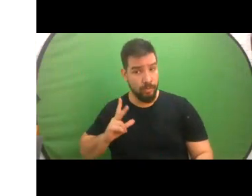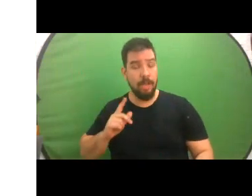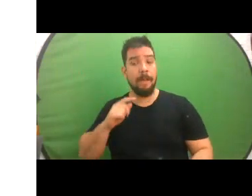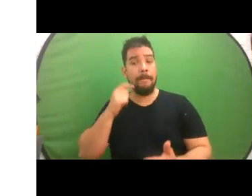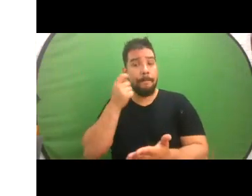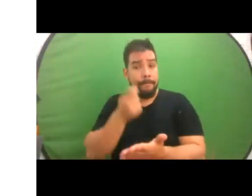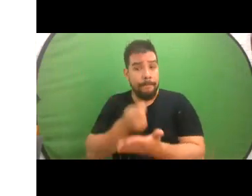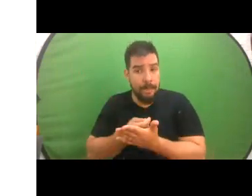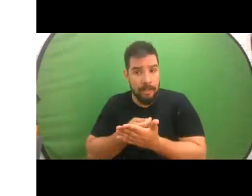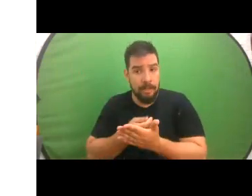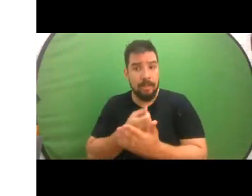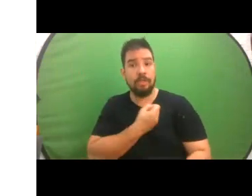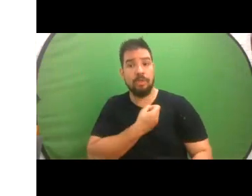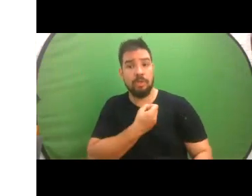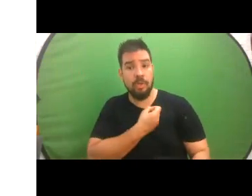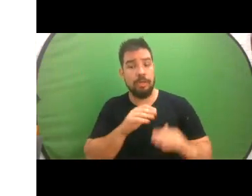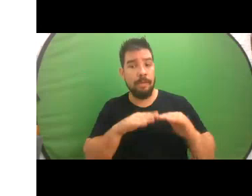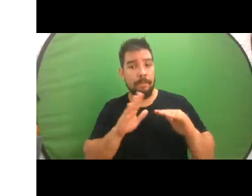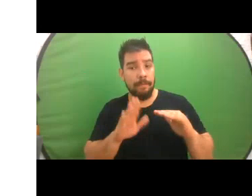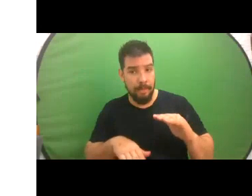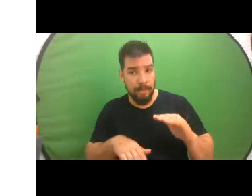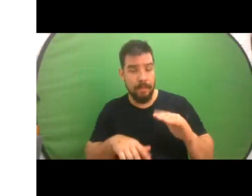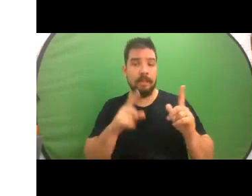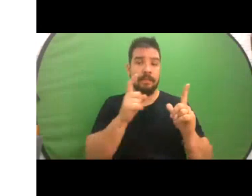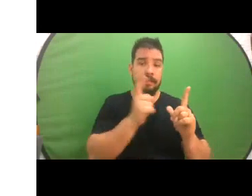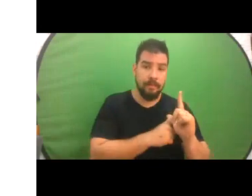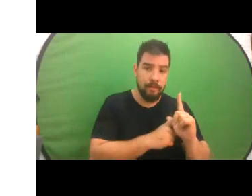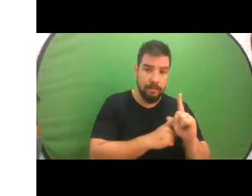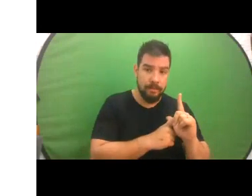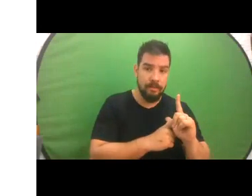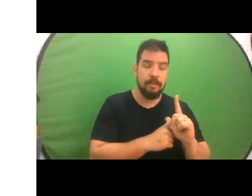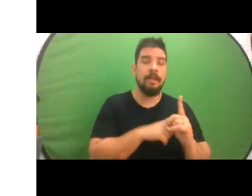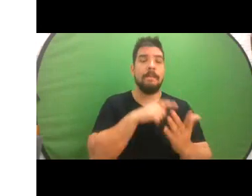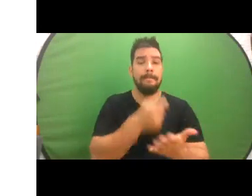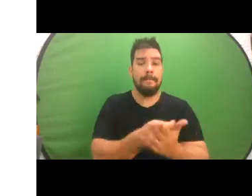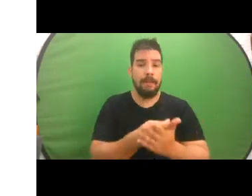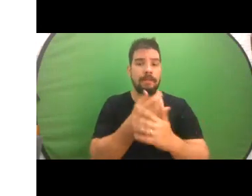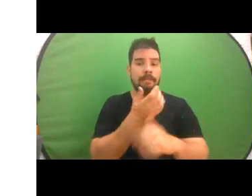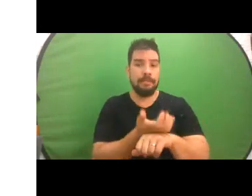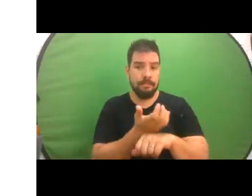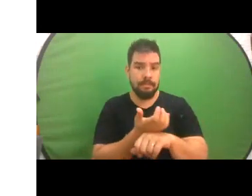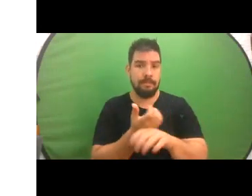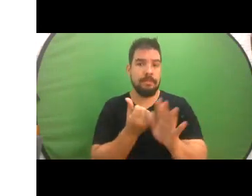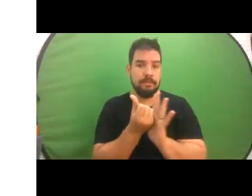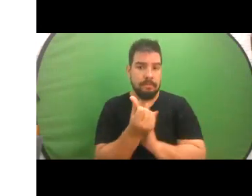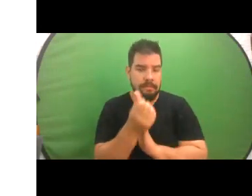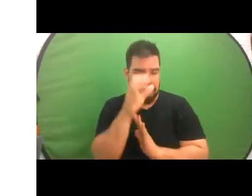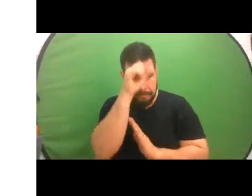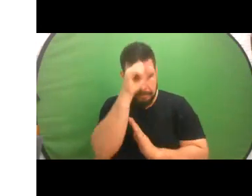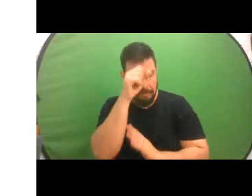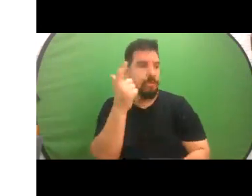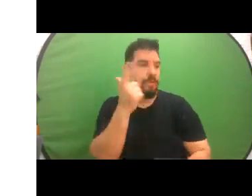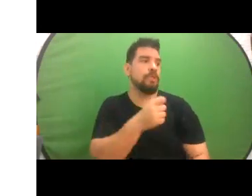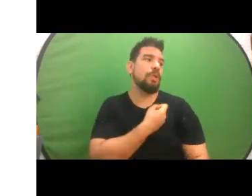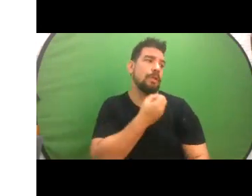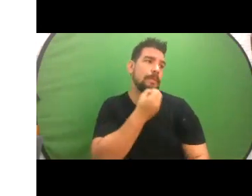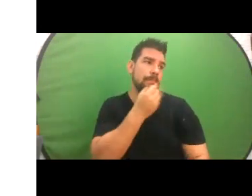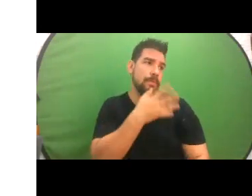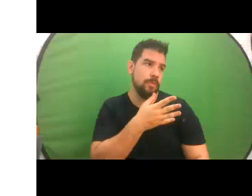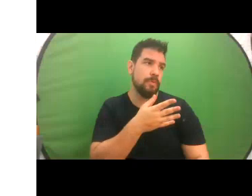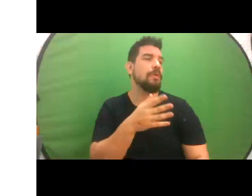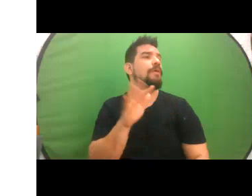tira a nota baixa nas matérias, fica de dependência, vai pagando aquela matéria, mais 6 meses até aprender, até tirar nota boa. E a faculdade